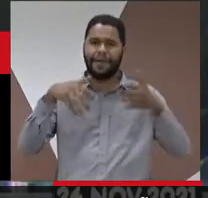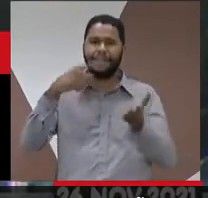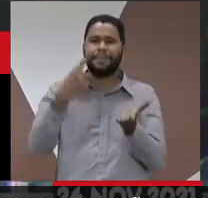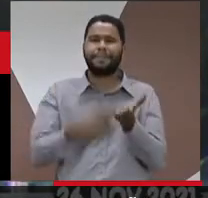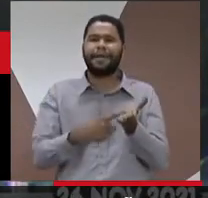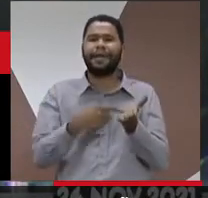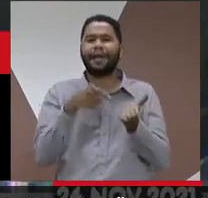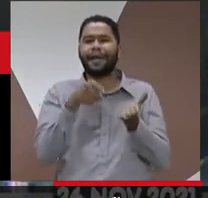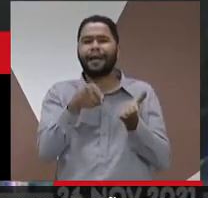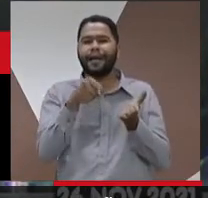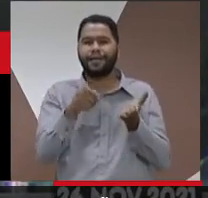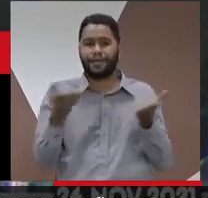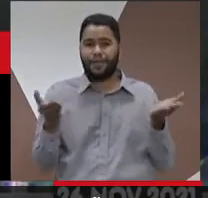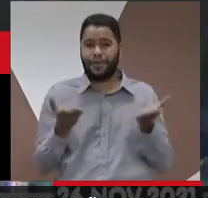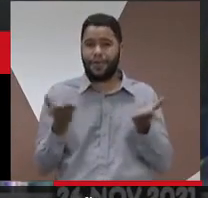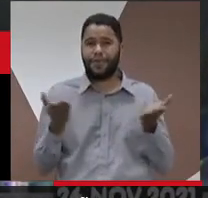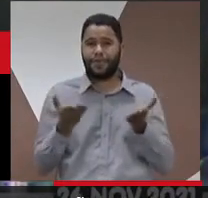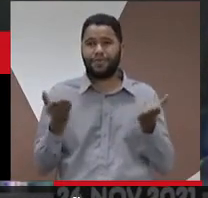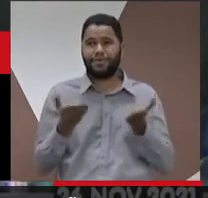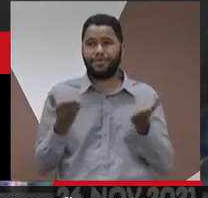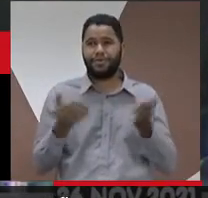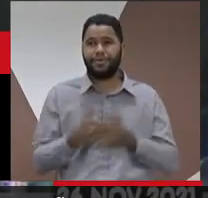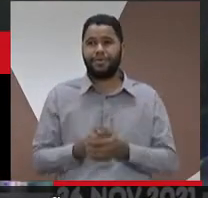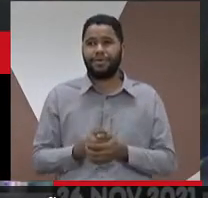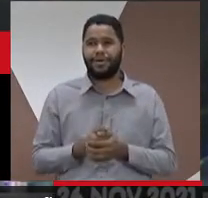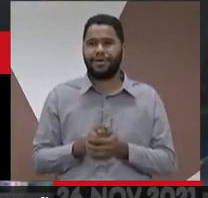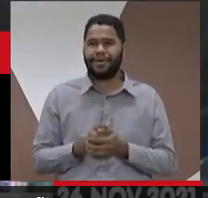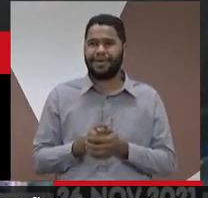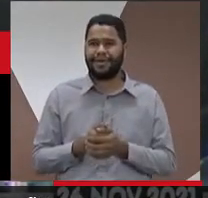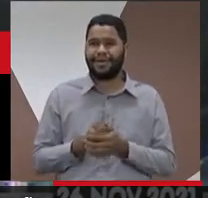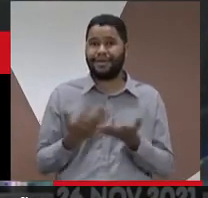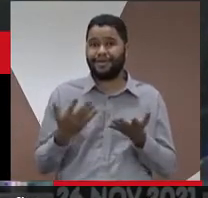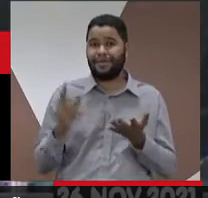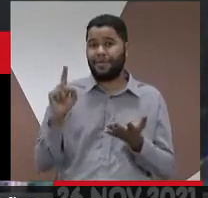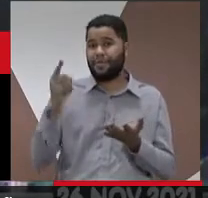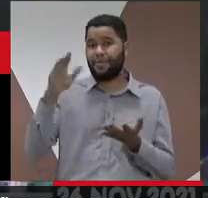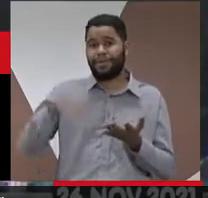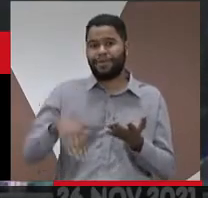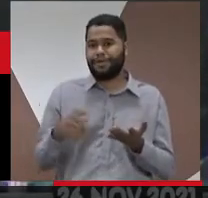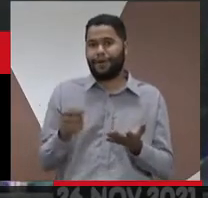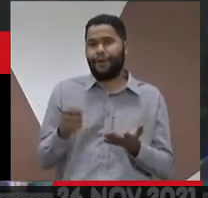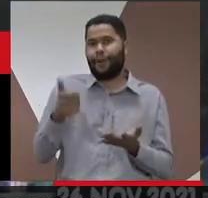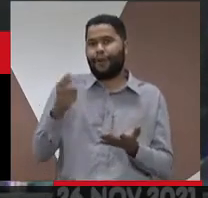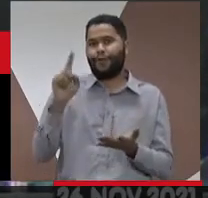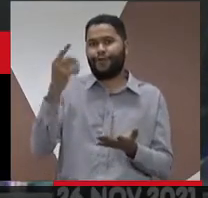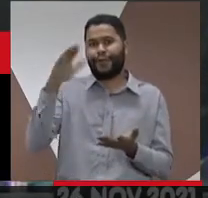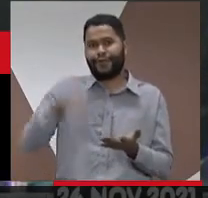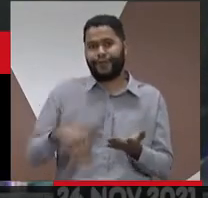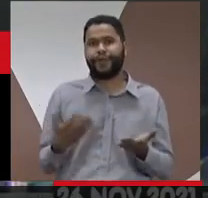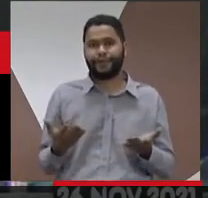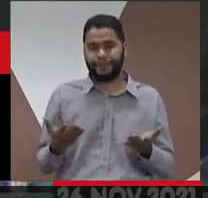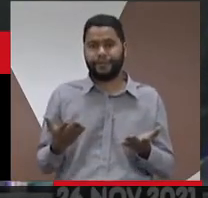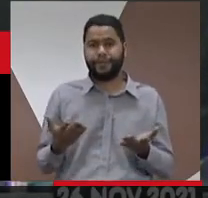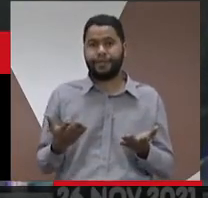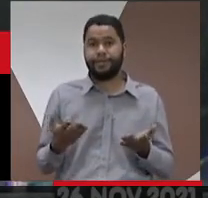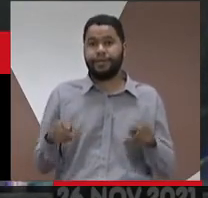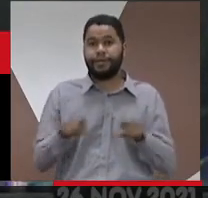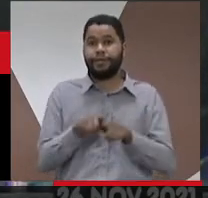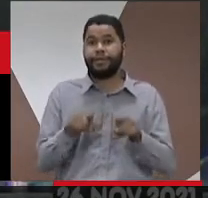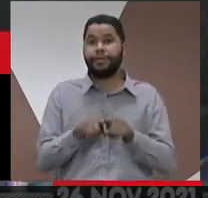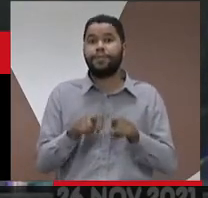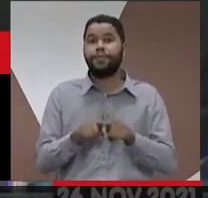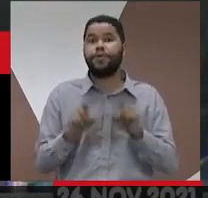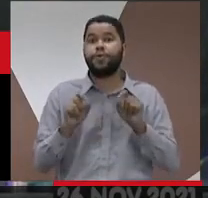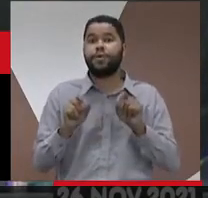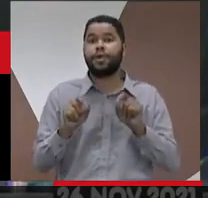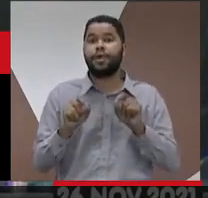marcada para hoje, acho que às 13 horas, não sei, já são quase 13 horas, que seria, inclusive,